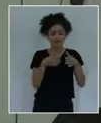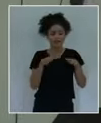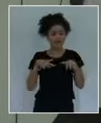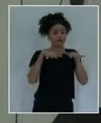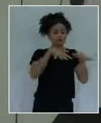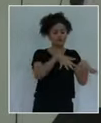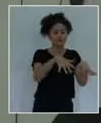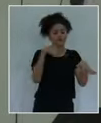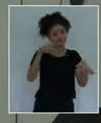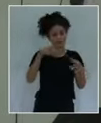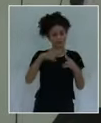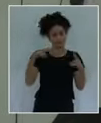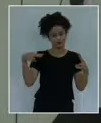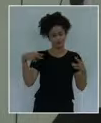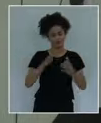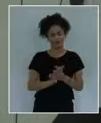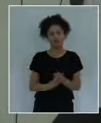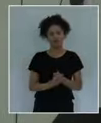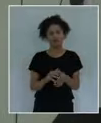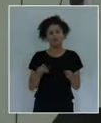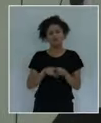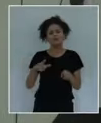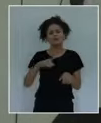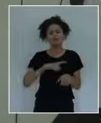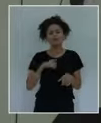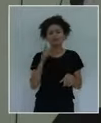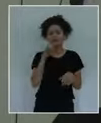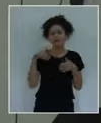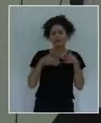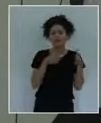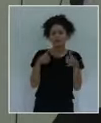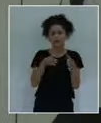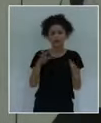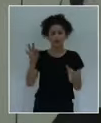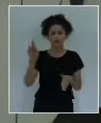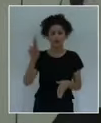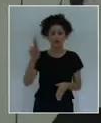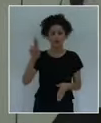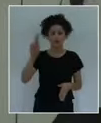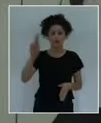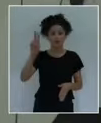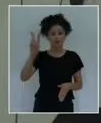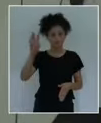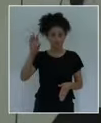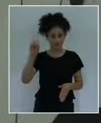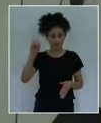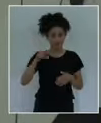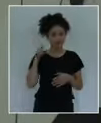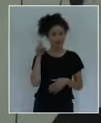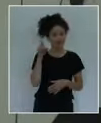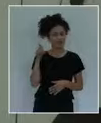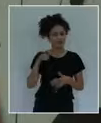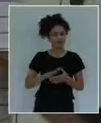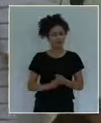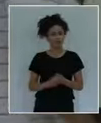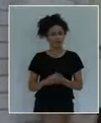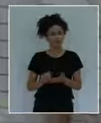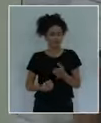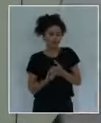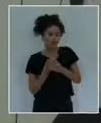Também tem o Rio Turvo Limpo, não sei se vocês já ouviram falar. O Rio Turvo, ele